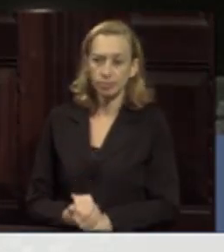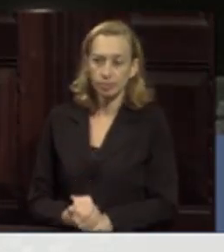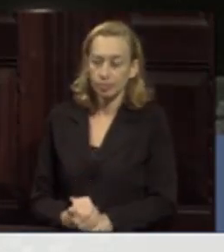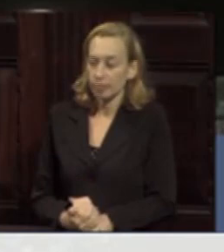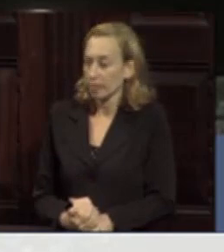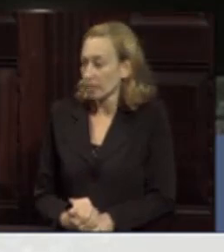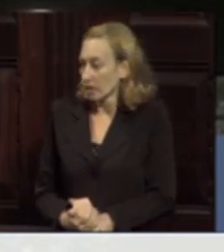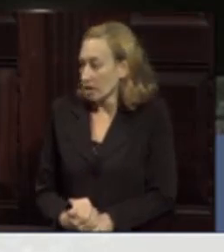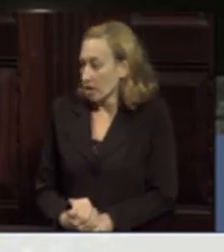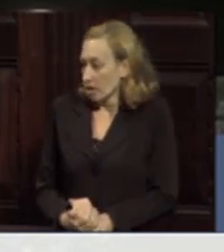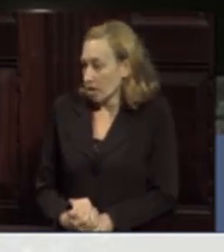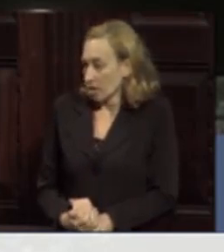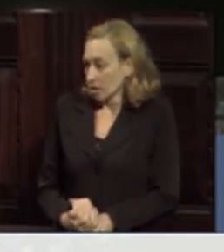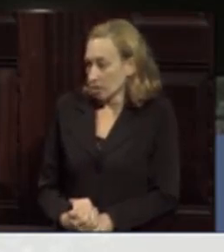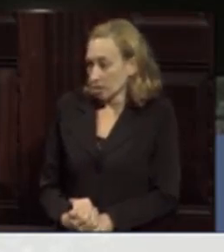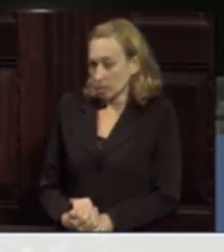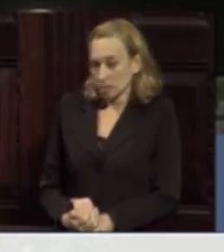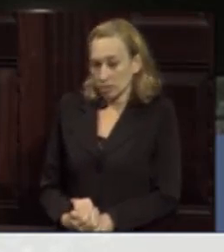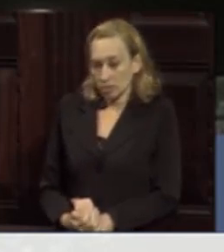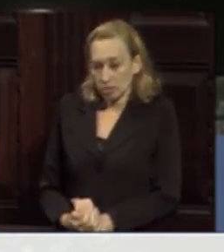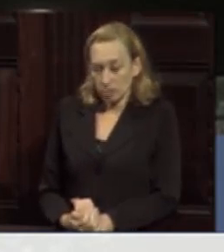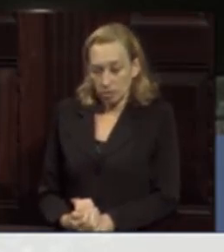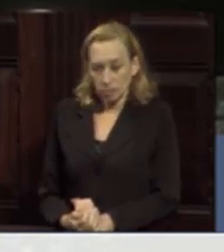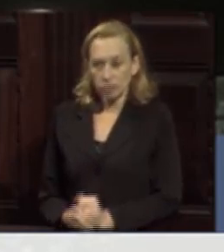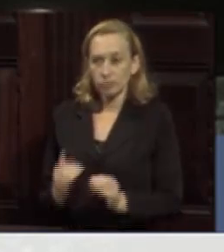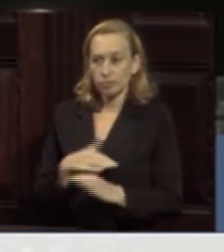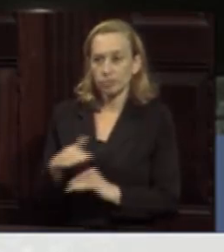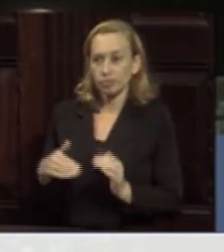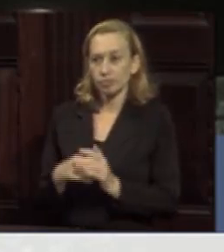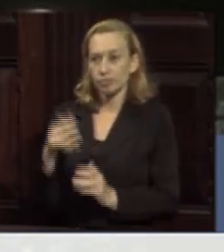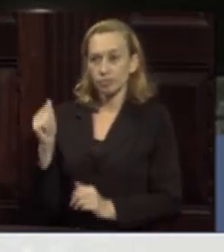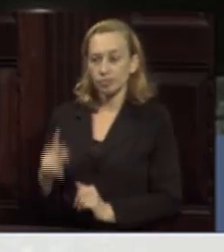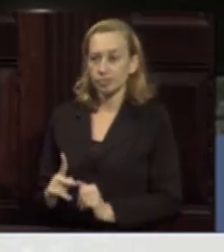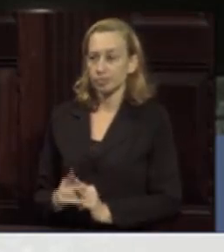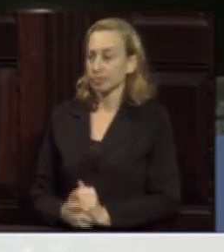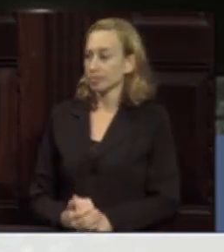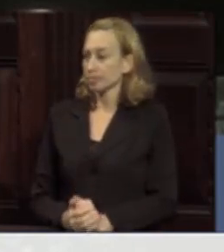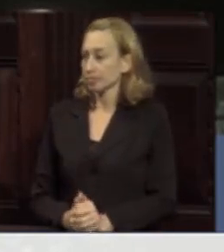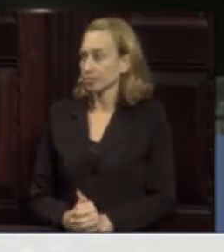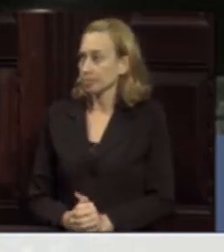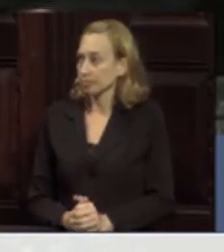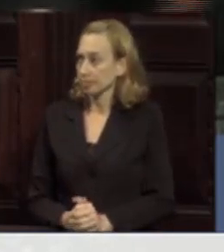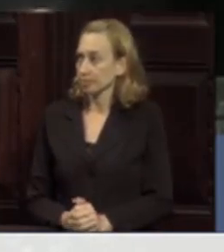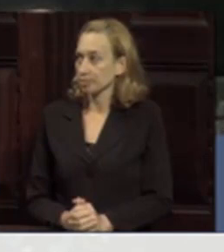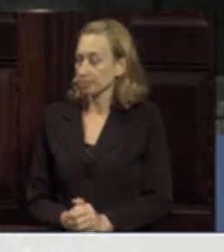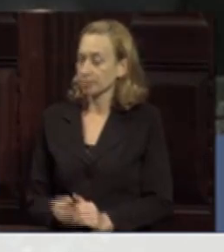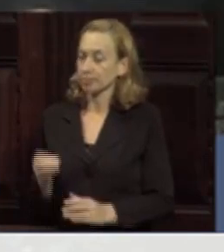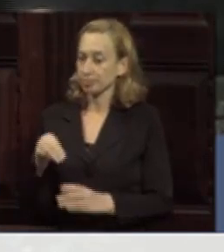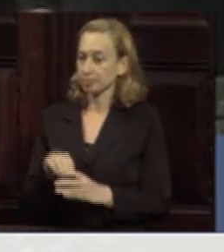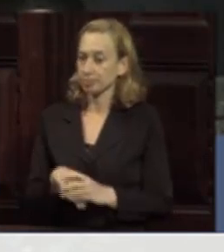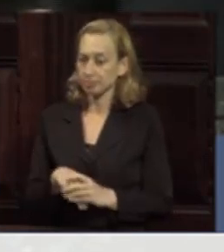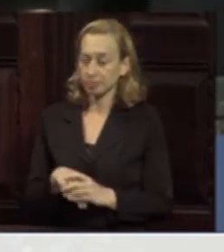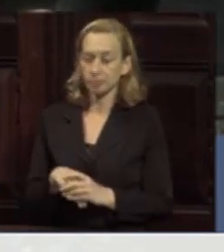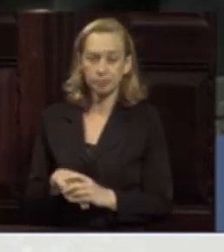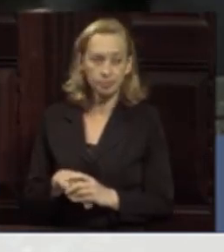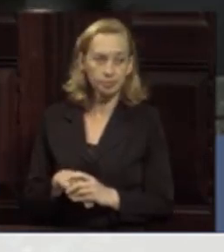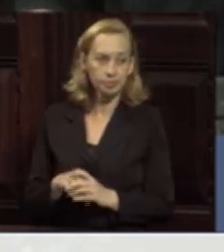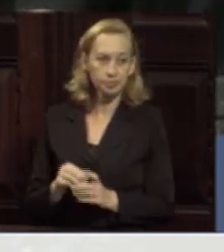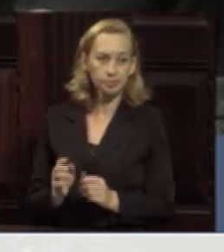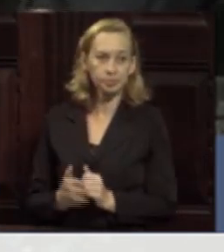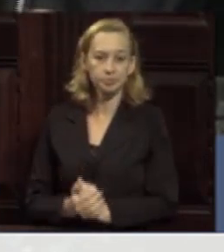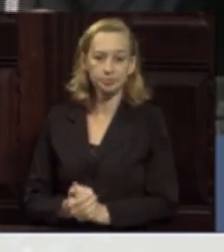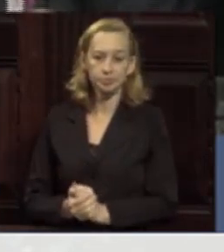a emenda de comissão. Os senhores que aprovam a emenda como estão, aprovado. Em votação, redação do vencido assim emendado.